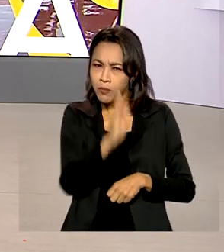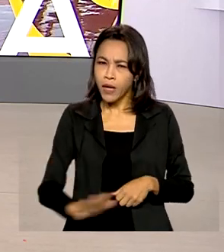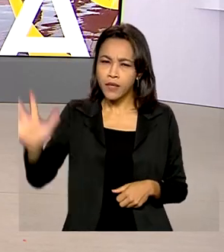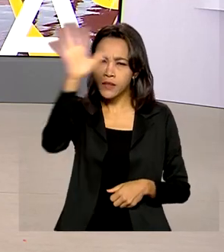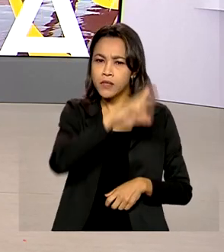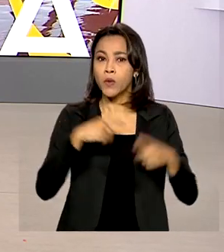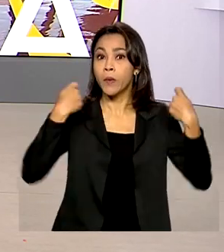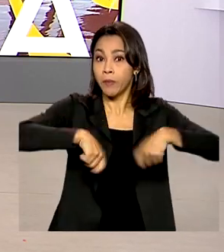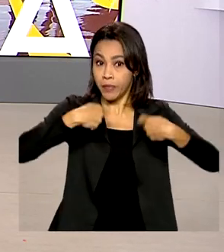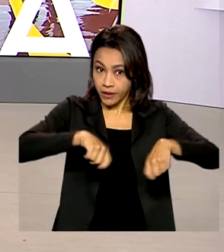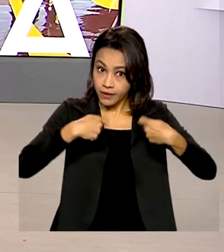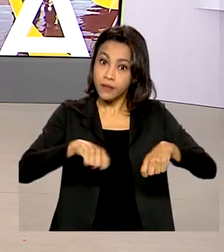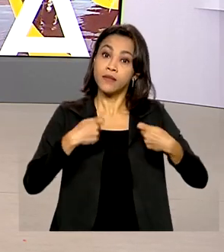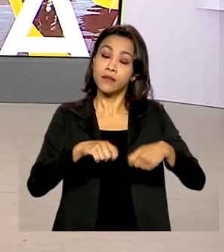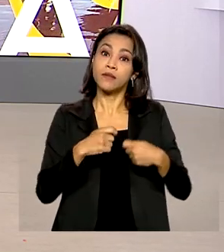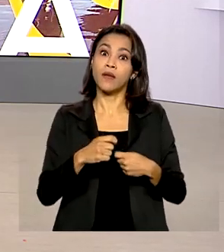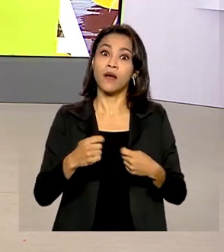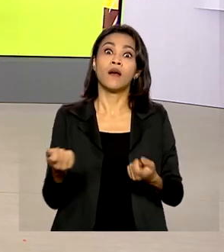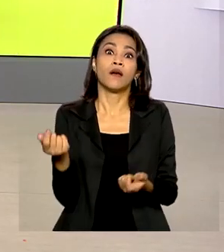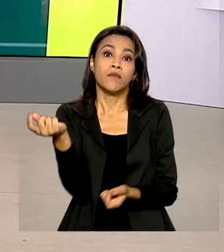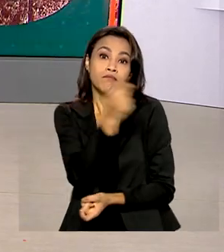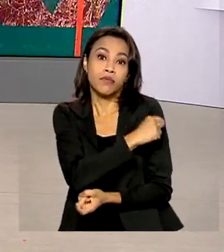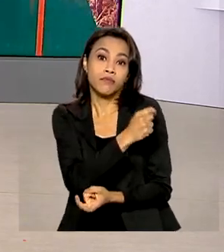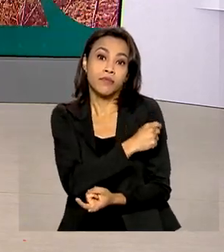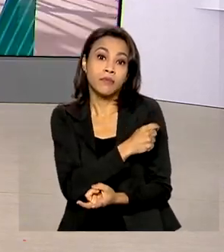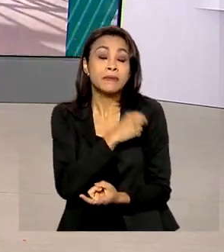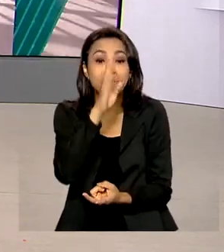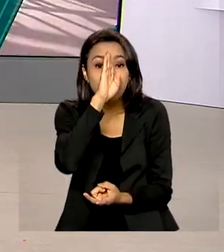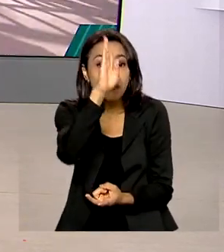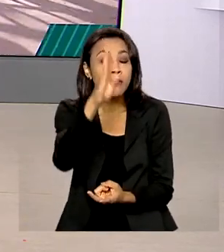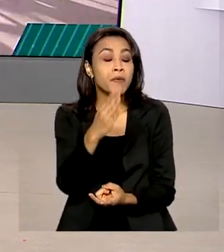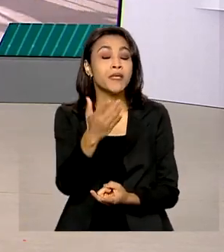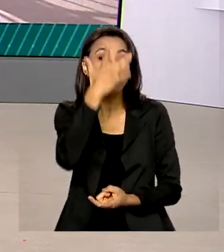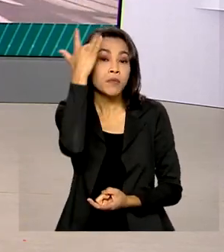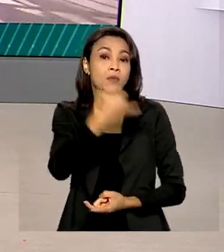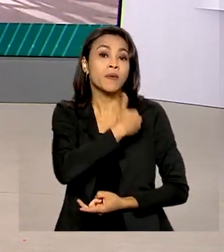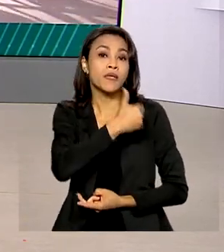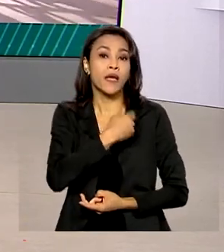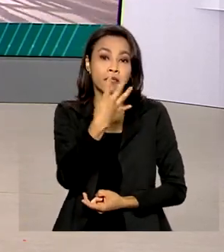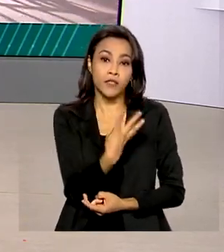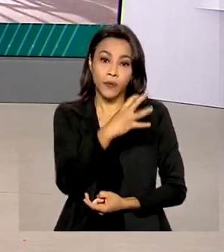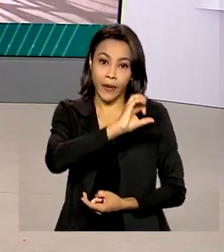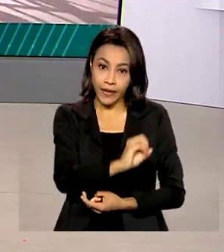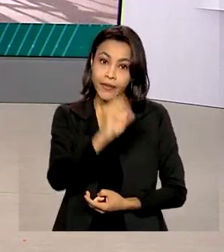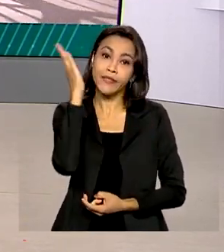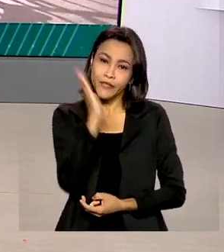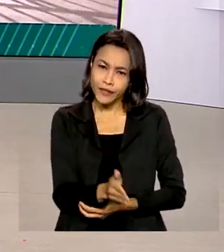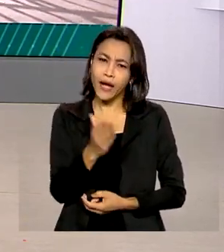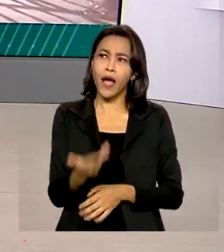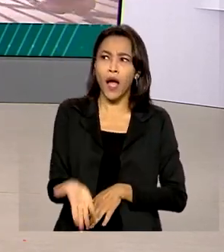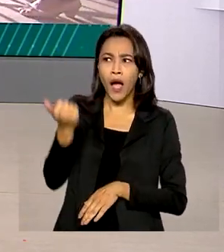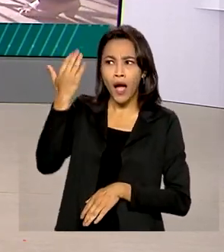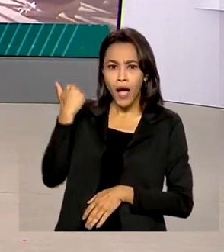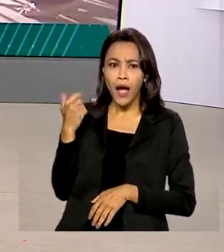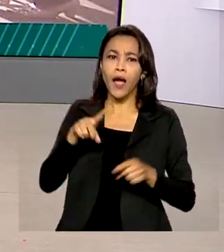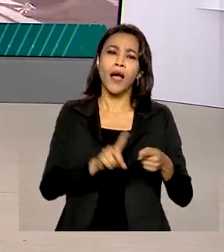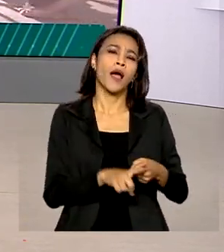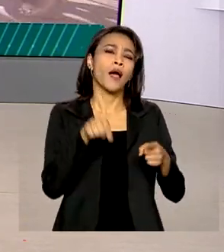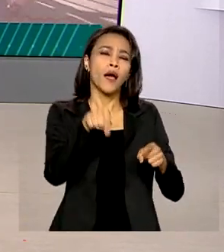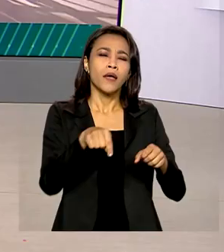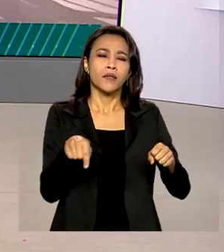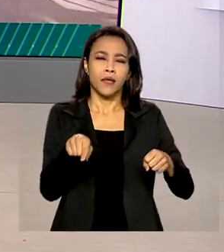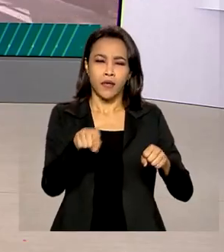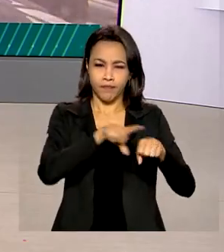precisam completar o esquema vacinal Principalmente as pessoas com 40 anos ou mais que tomaram imunizante da Corona vá que